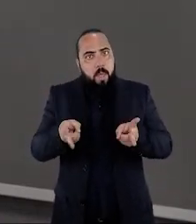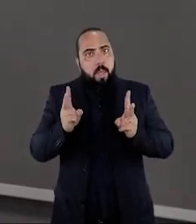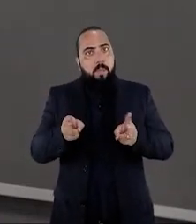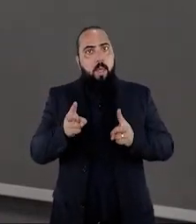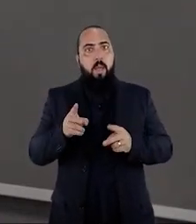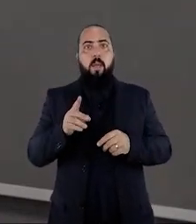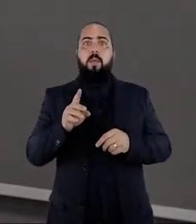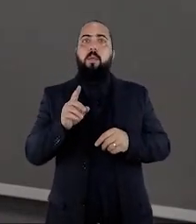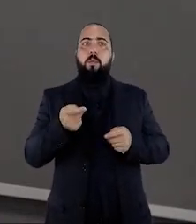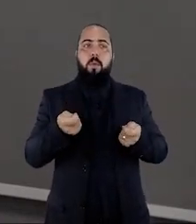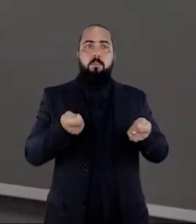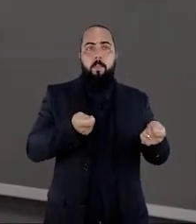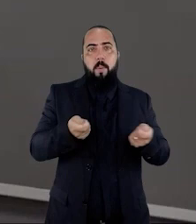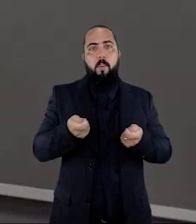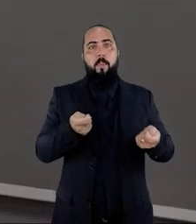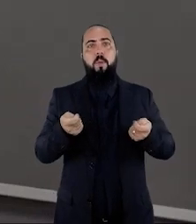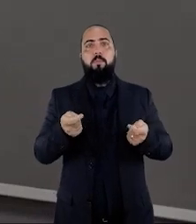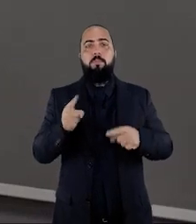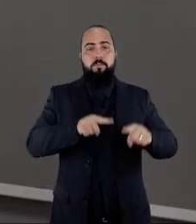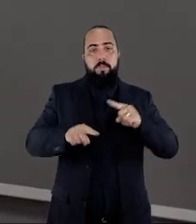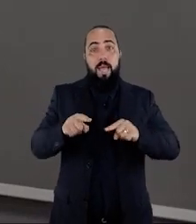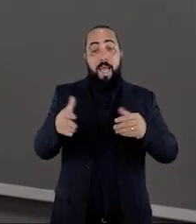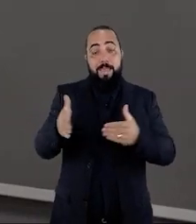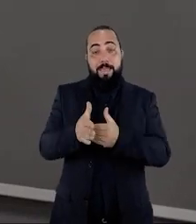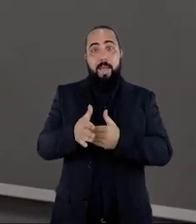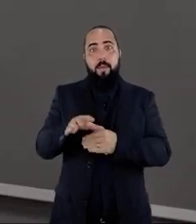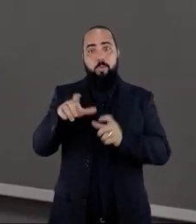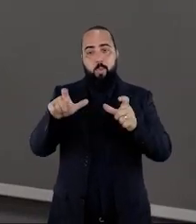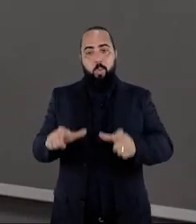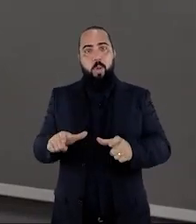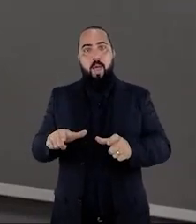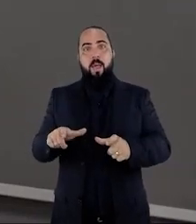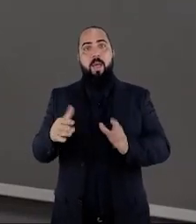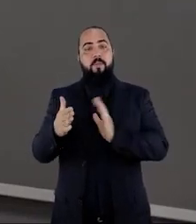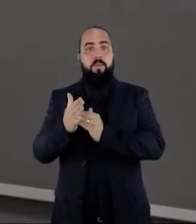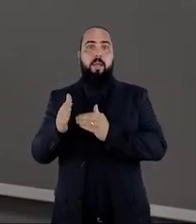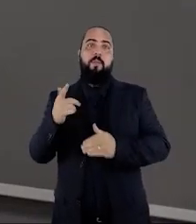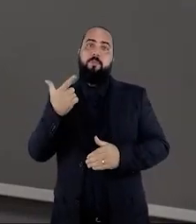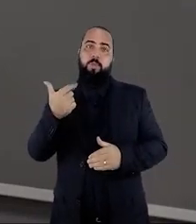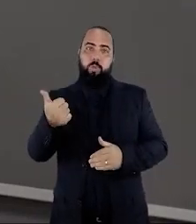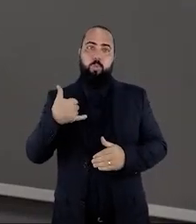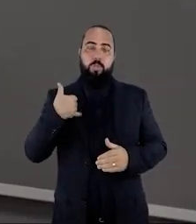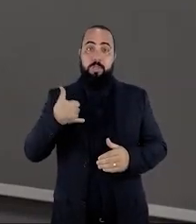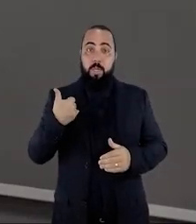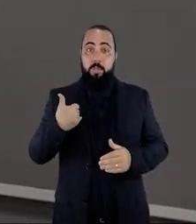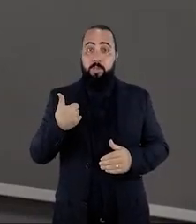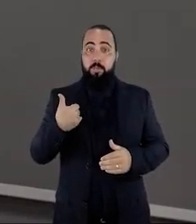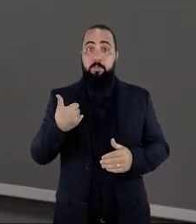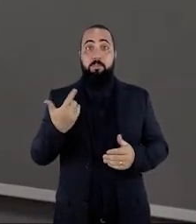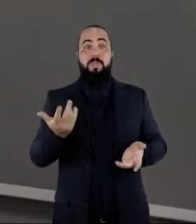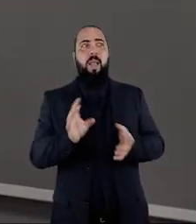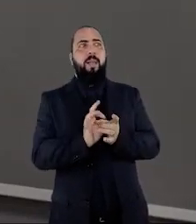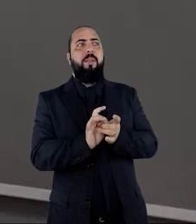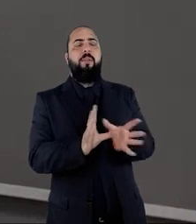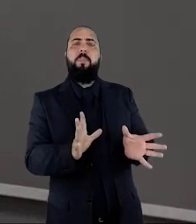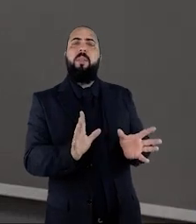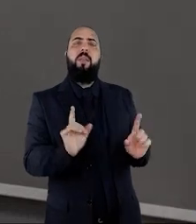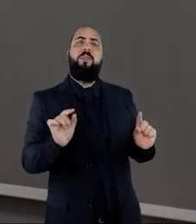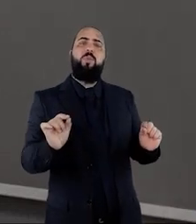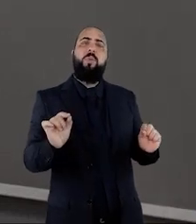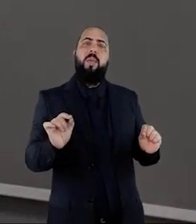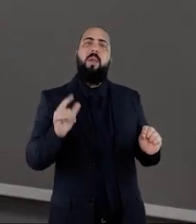que permanecesse naquele comando, naquele domínio até os 21 anos. Isso está na letra da lei. Ou seja,